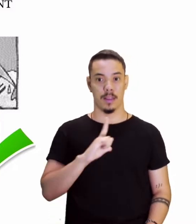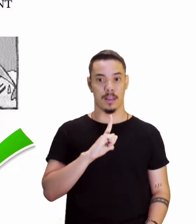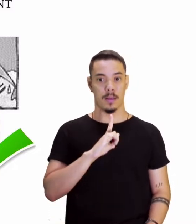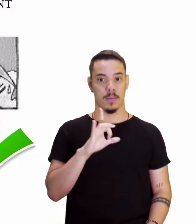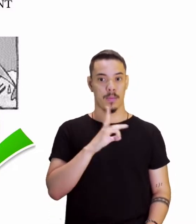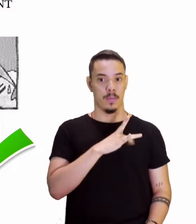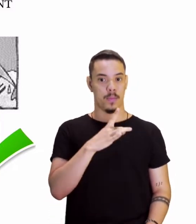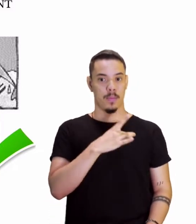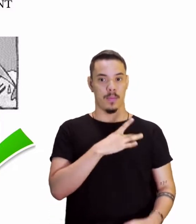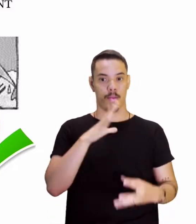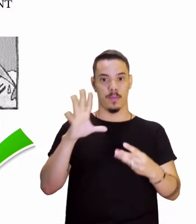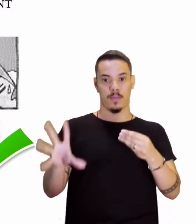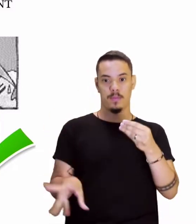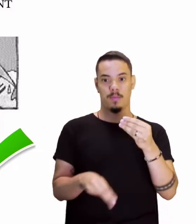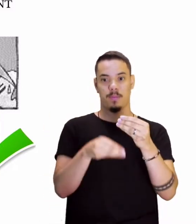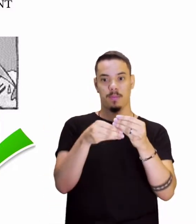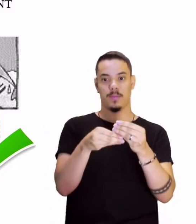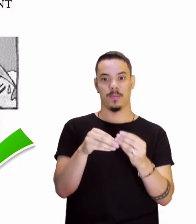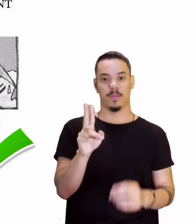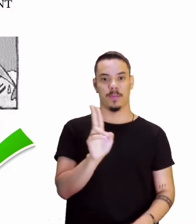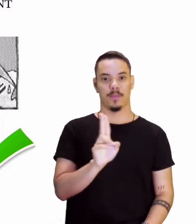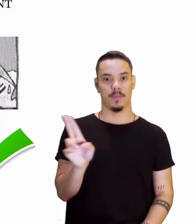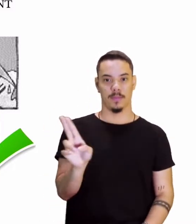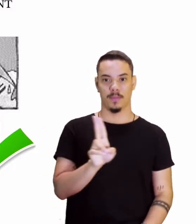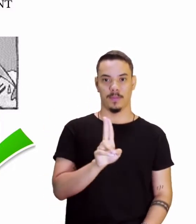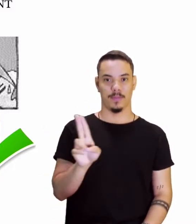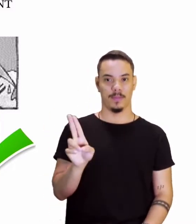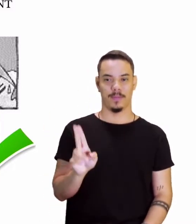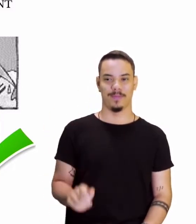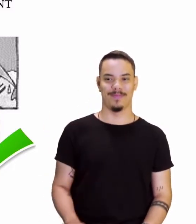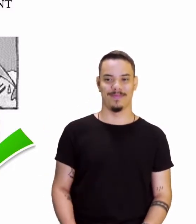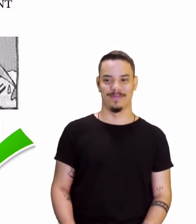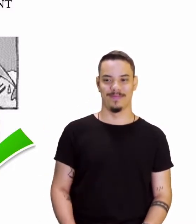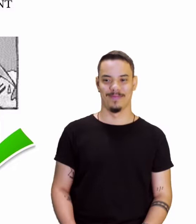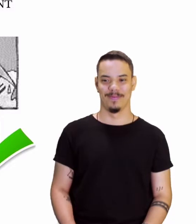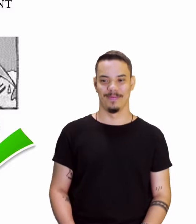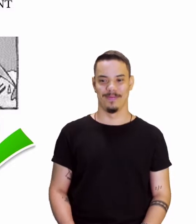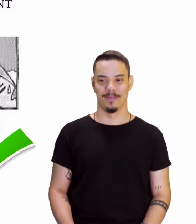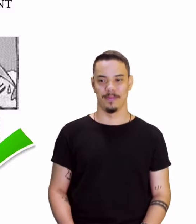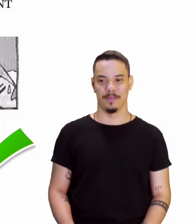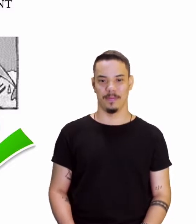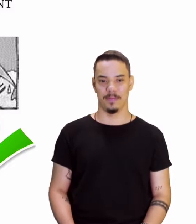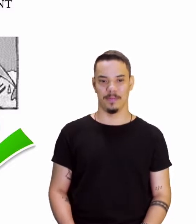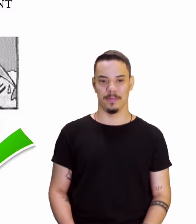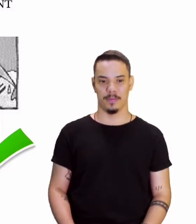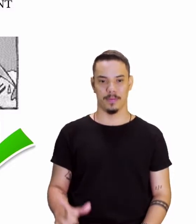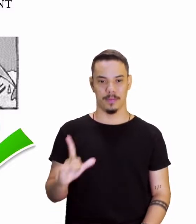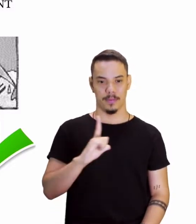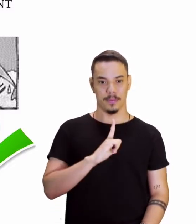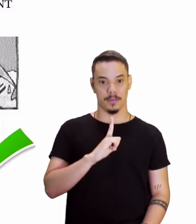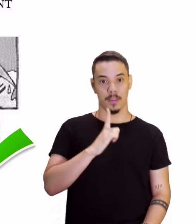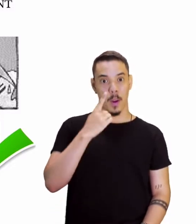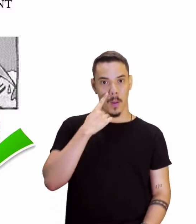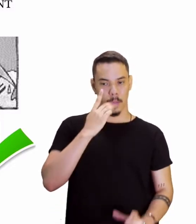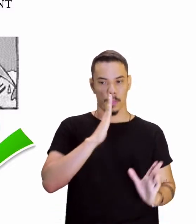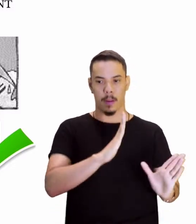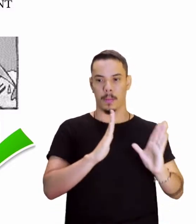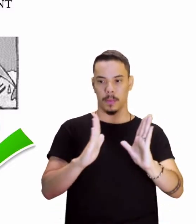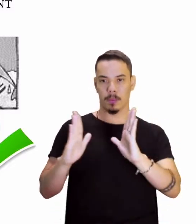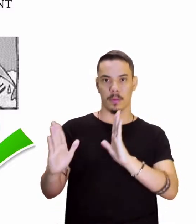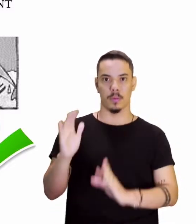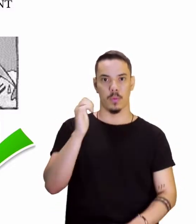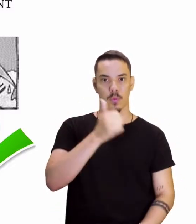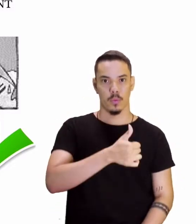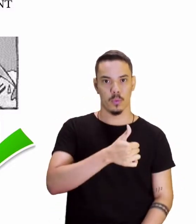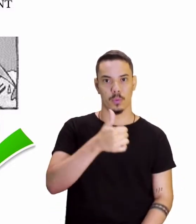de complementos nominais. Olha só, amadinho, olha aqui tem o 1, o 2, o